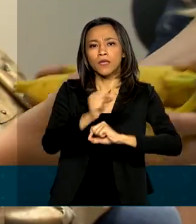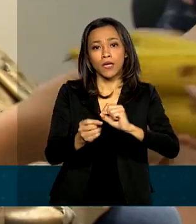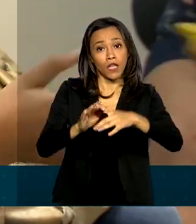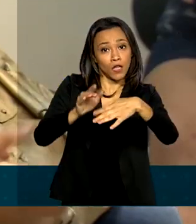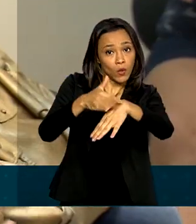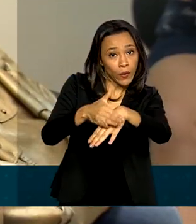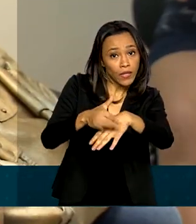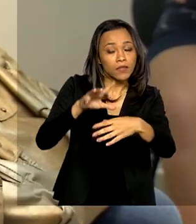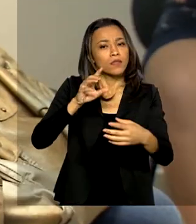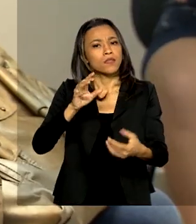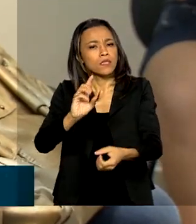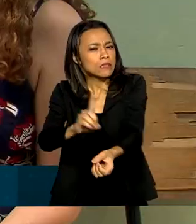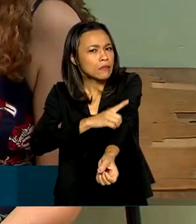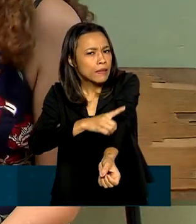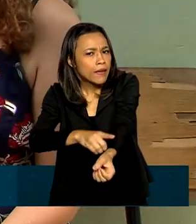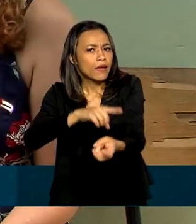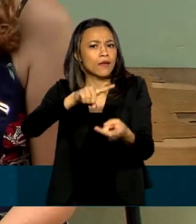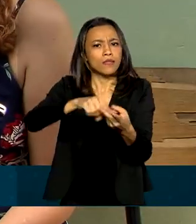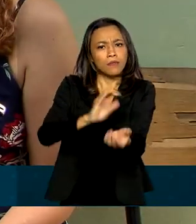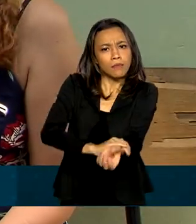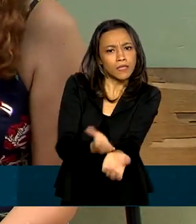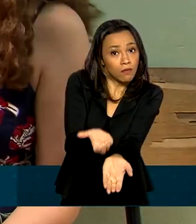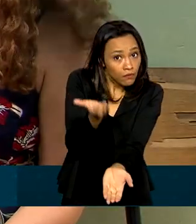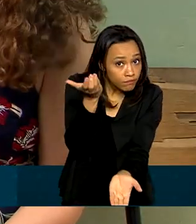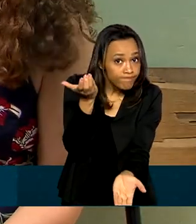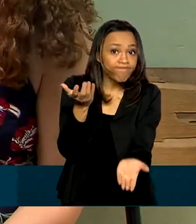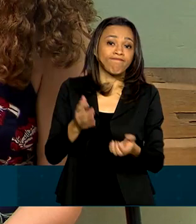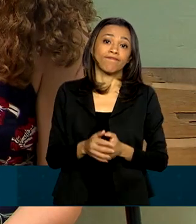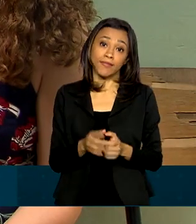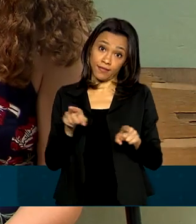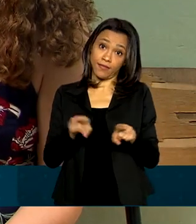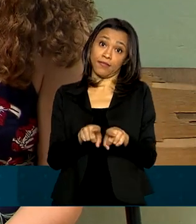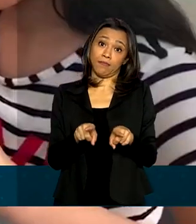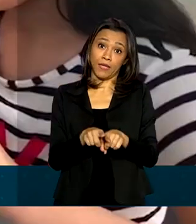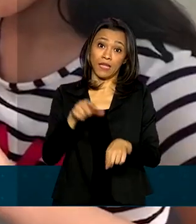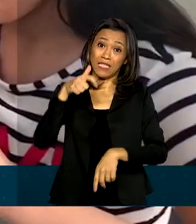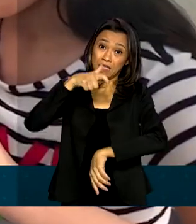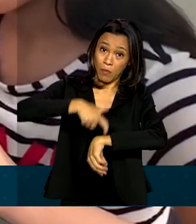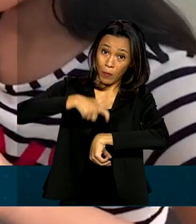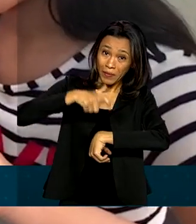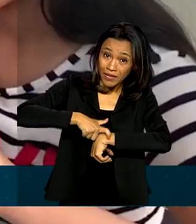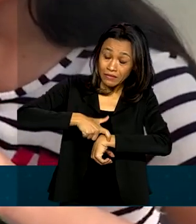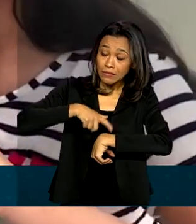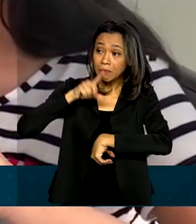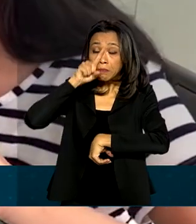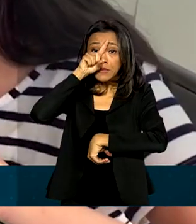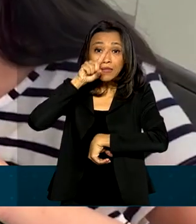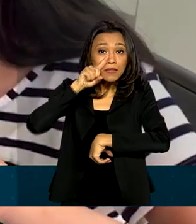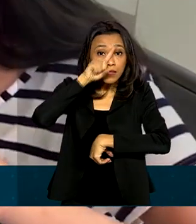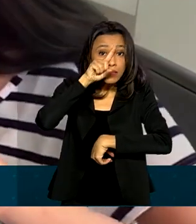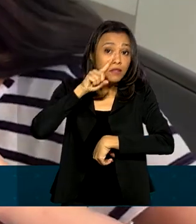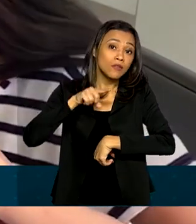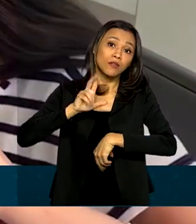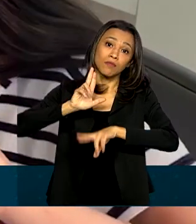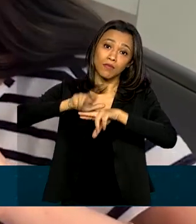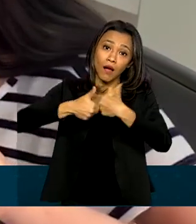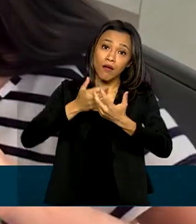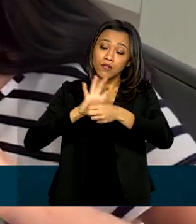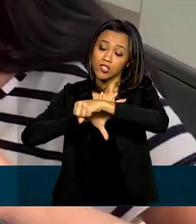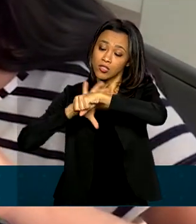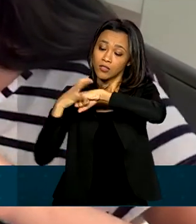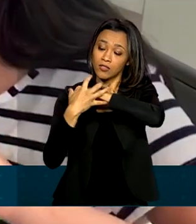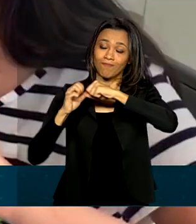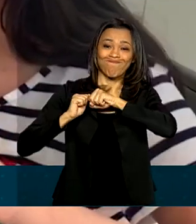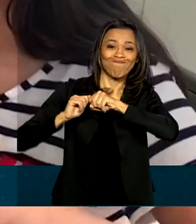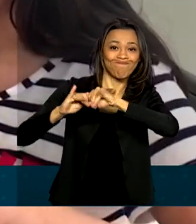como diabetes e hipertensão, além de representar nesse momento fator de risco para o agravamento